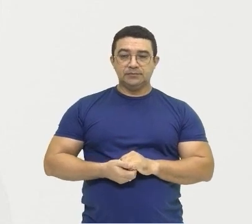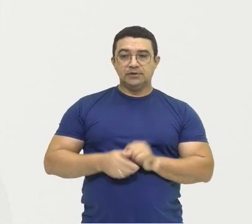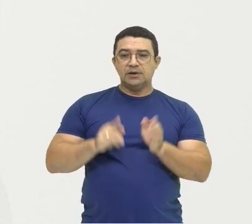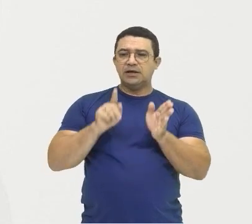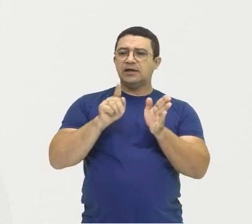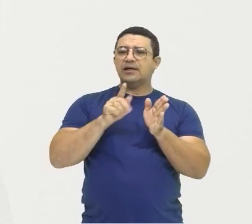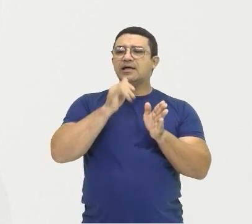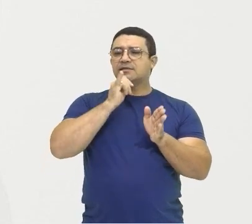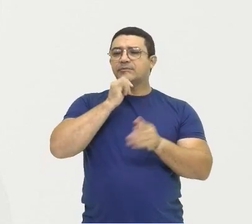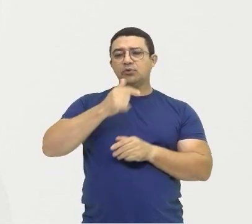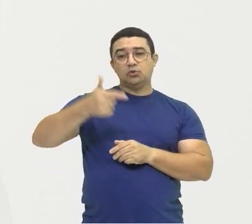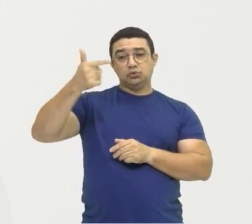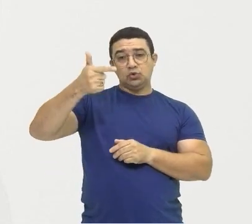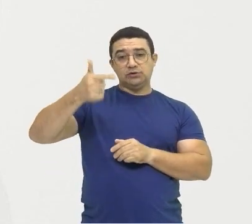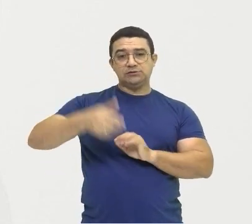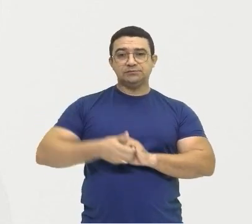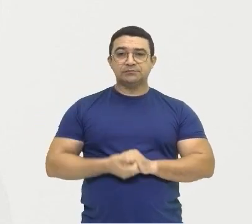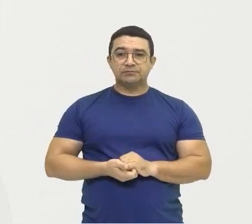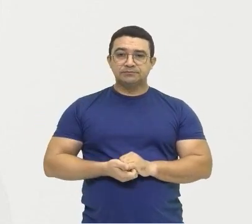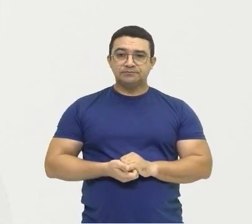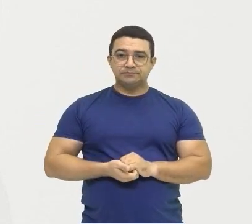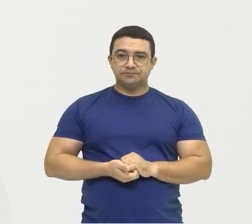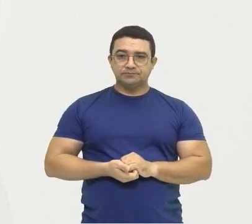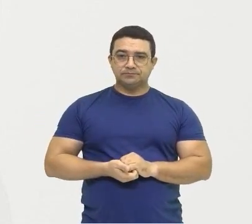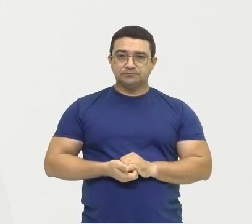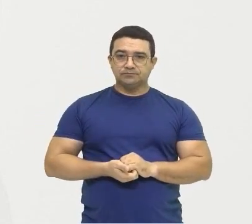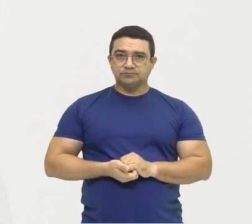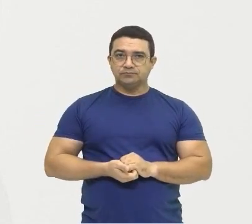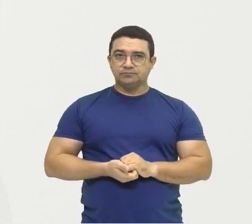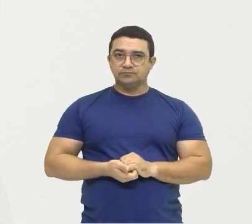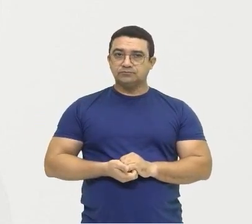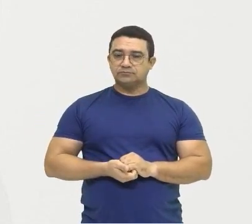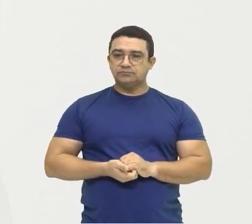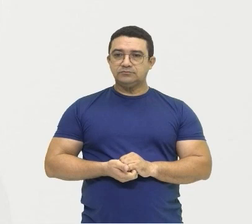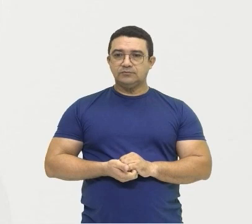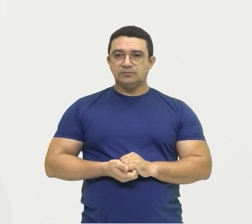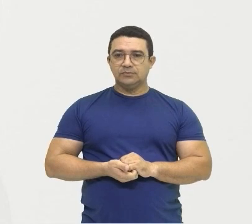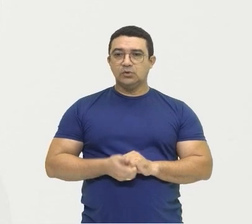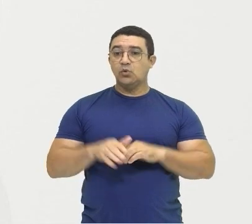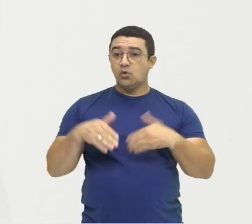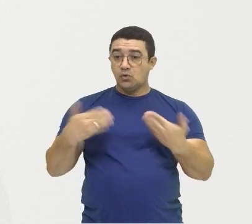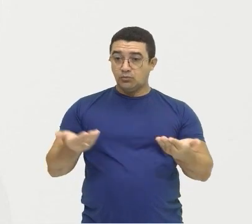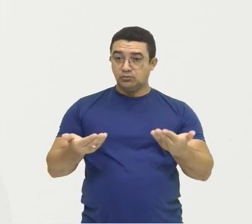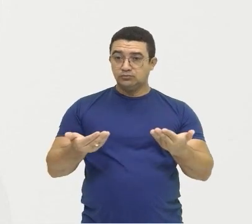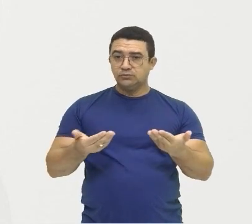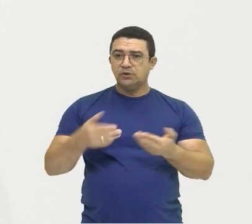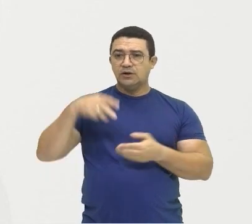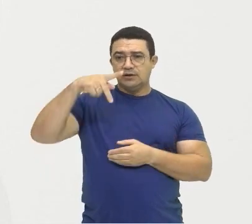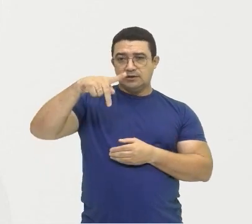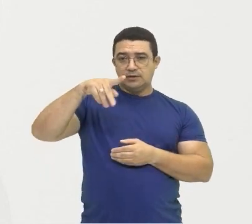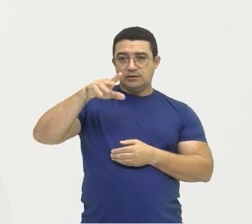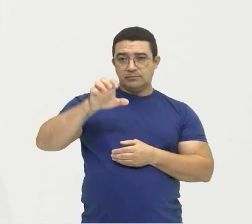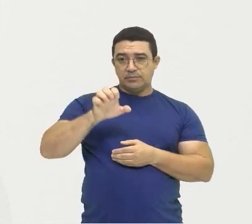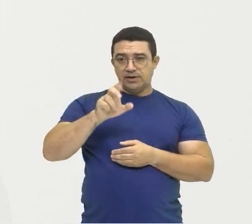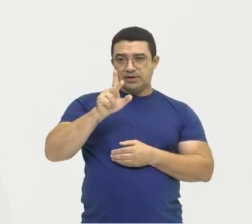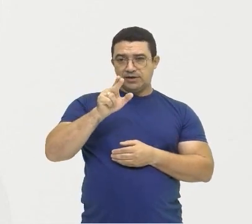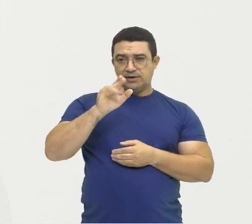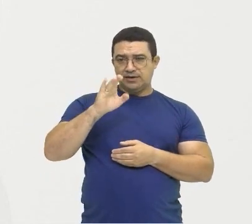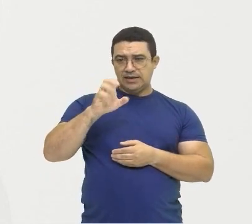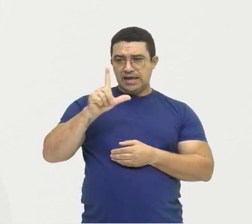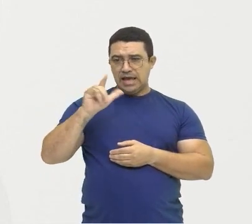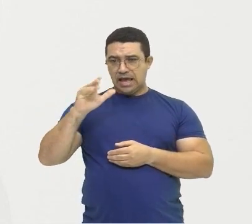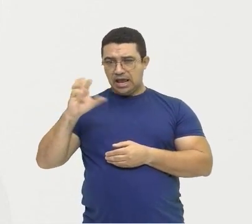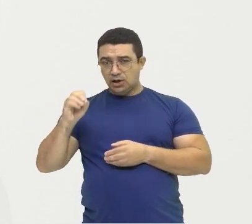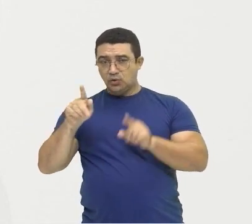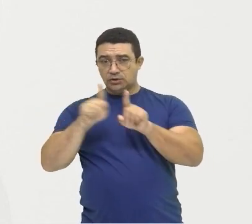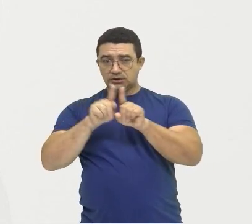nossa primeira lei de Kepler. Fala sobre as posições do periélio e afélio. Você lembra, pessoal, o que